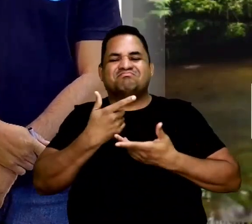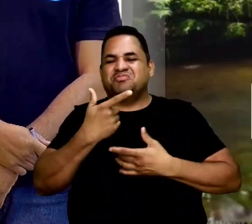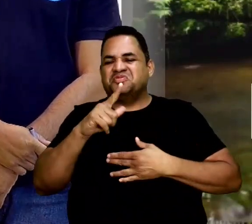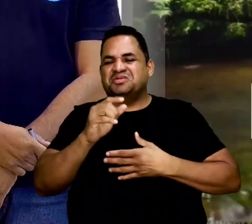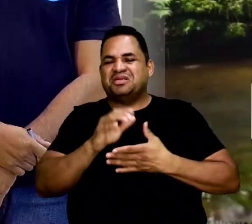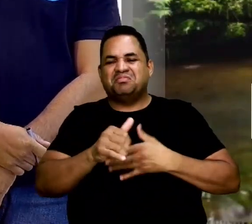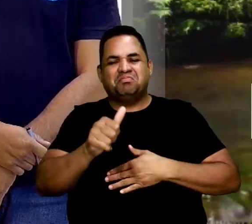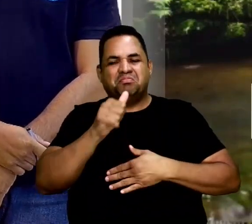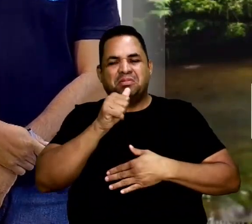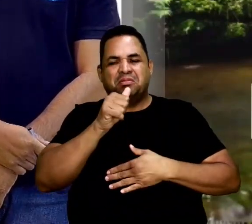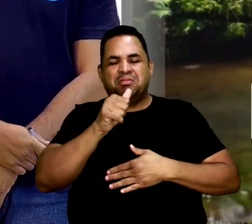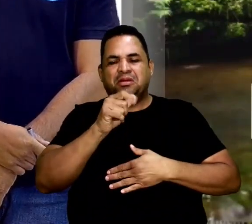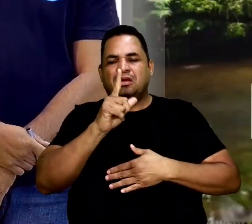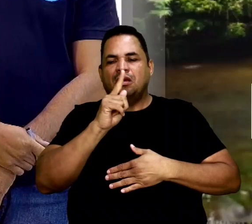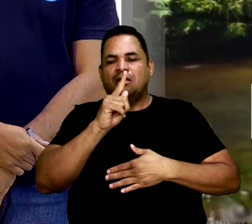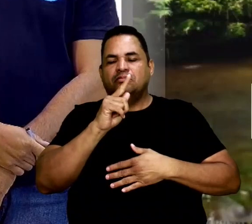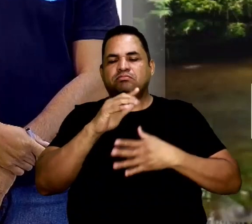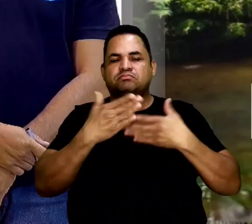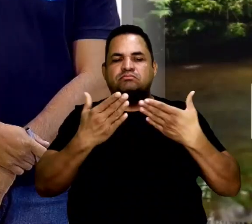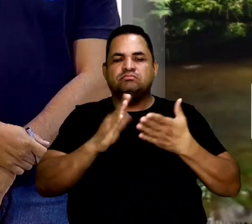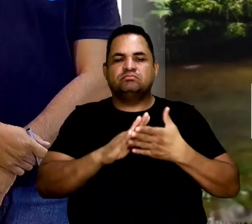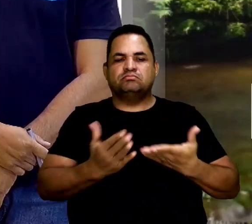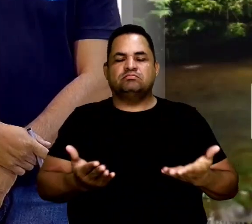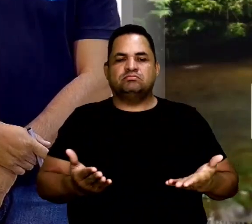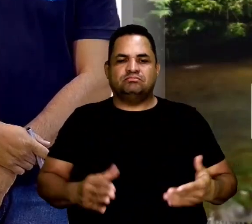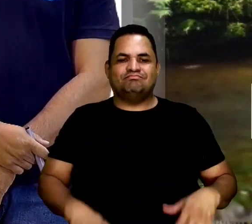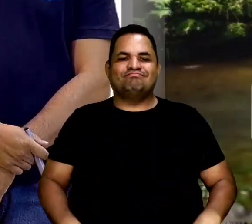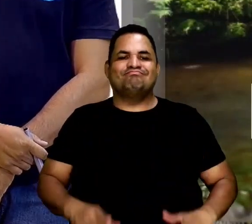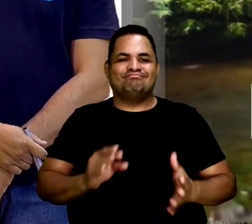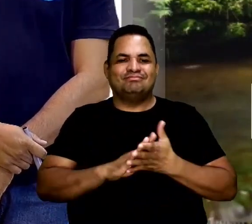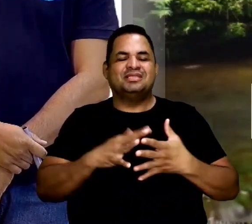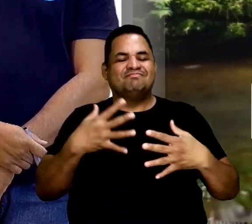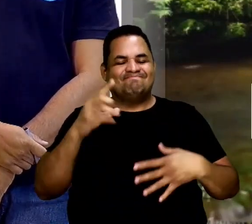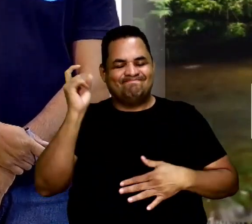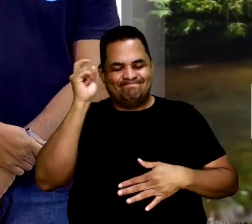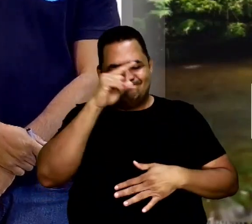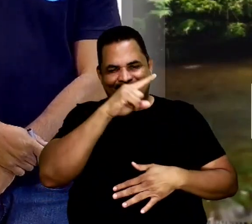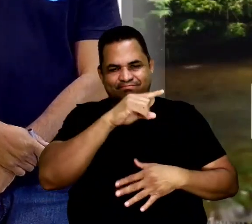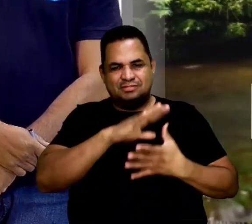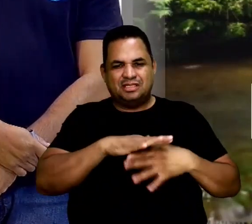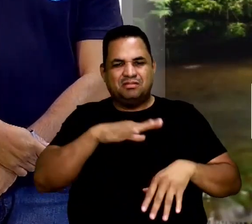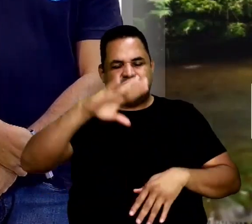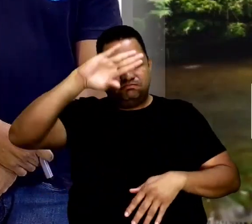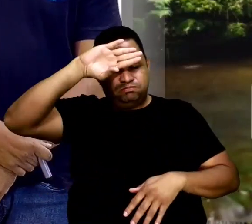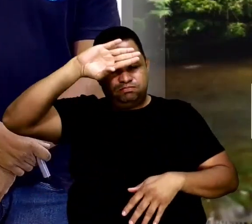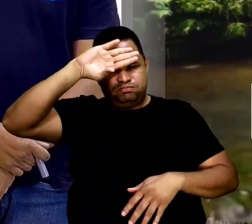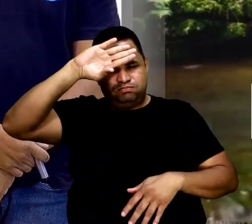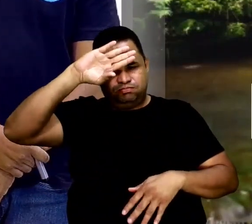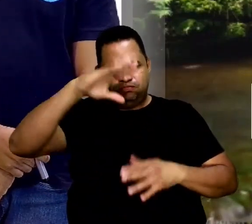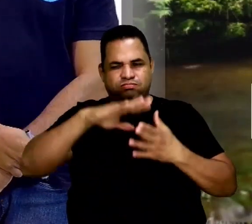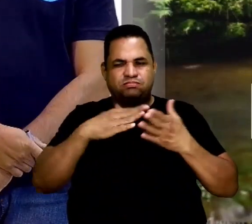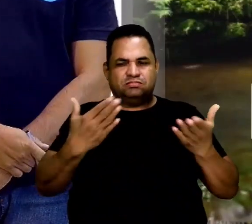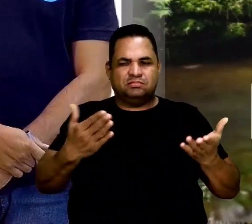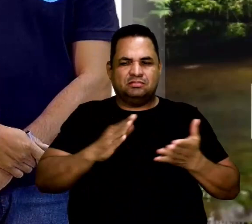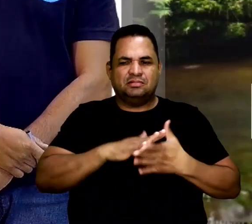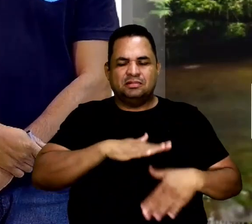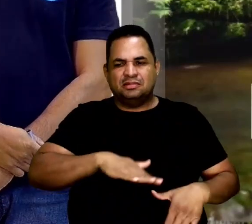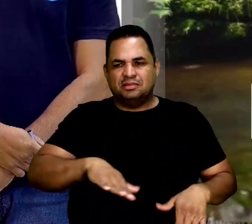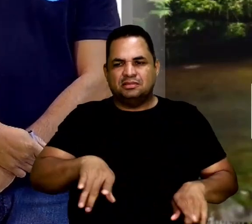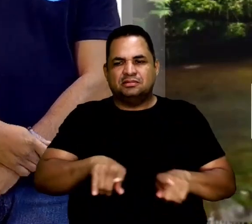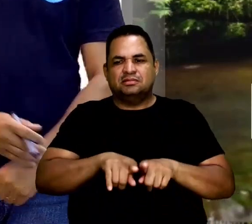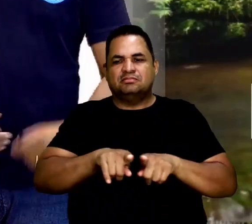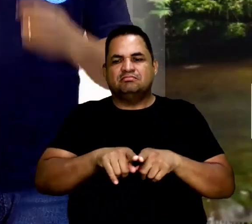água a pessoa não consegue ingerir. E é realmente complicado. Dá aquele febrão, né? A criança, principalmente na